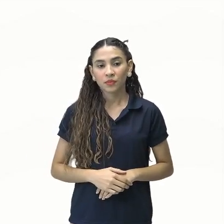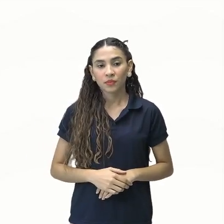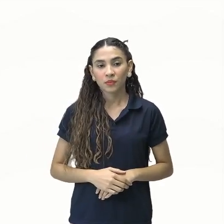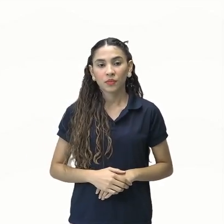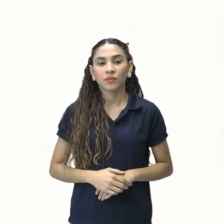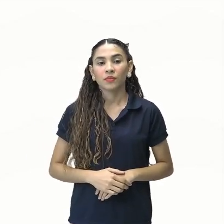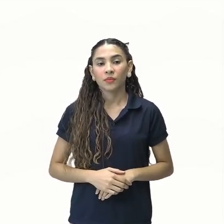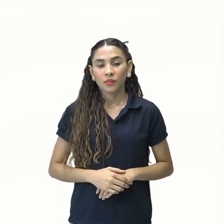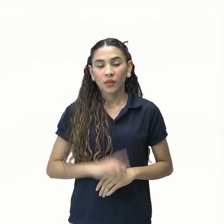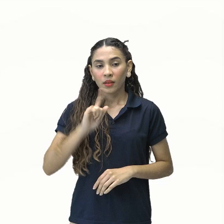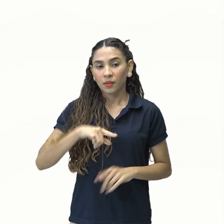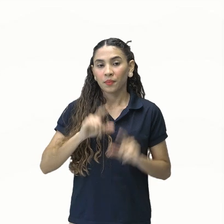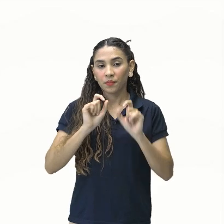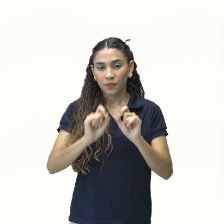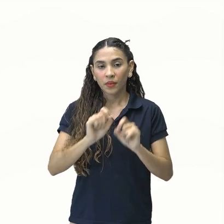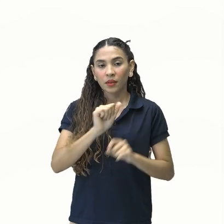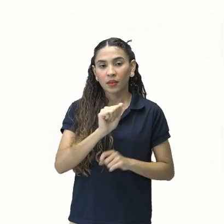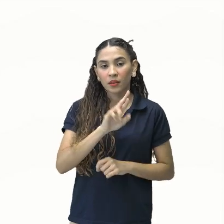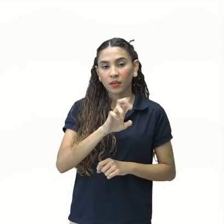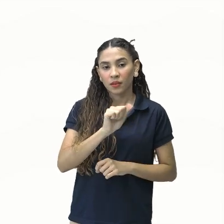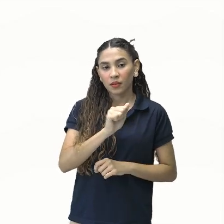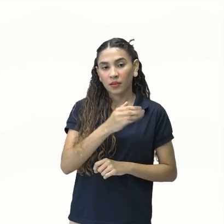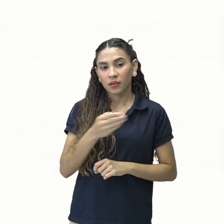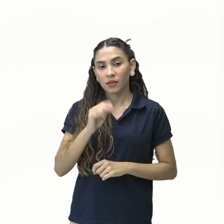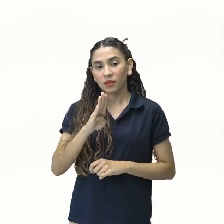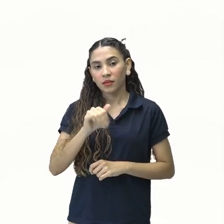tá, vai ser quem? A área da base